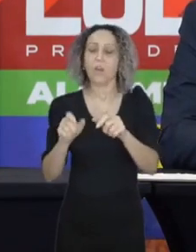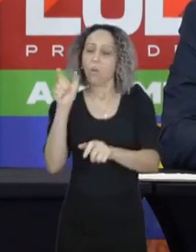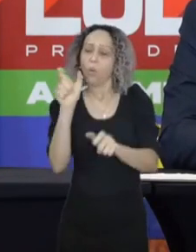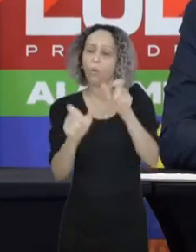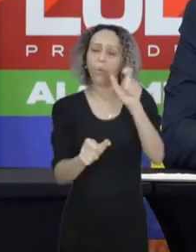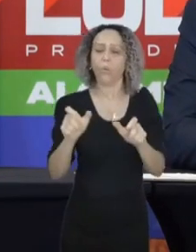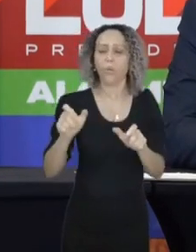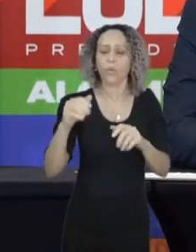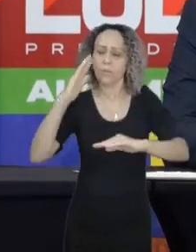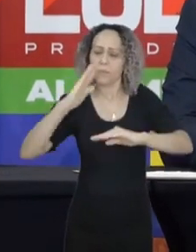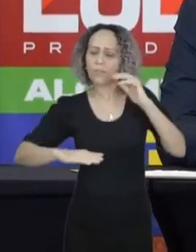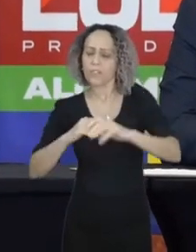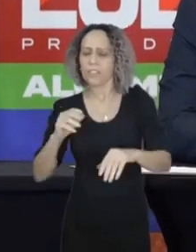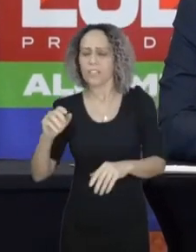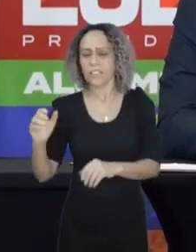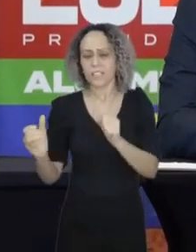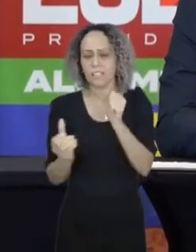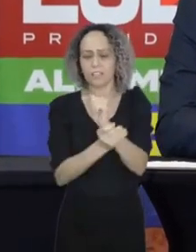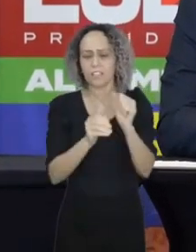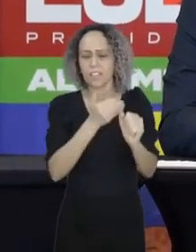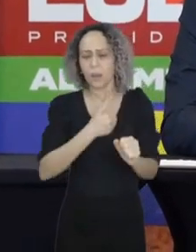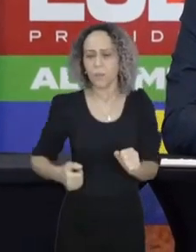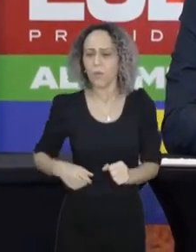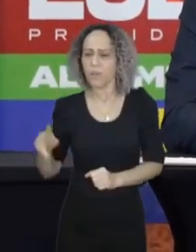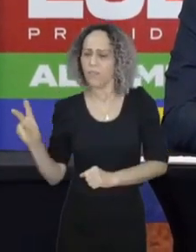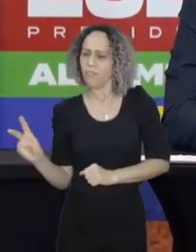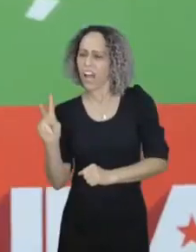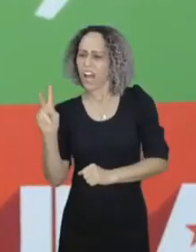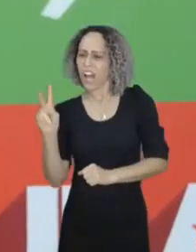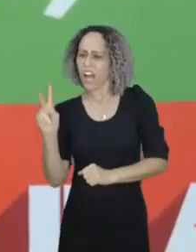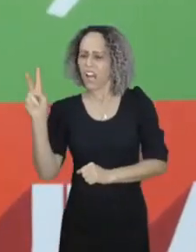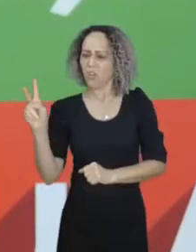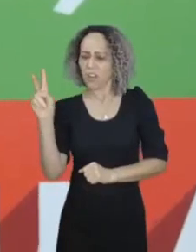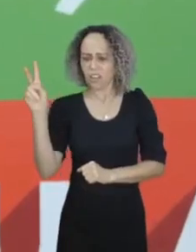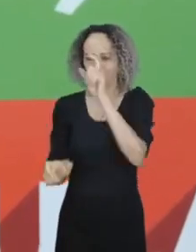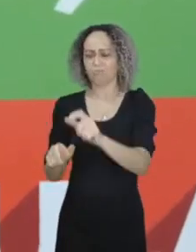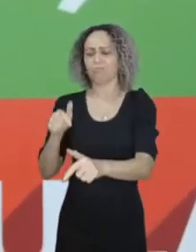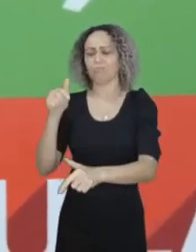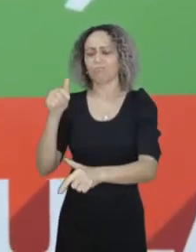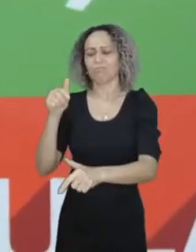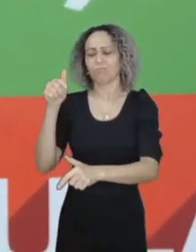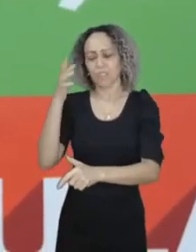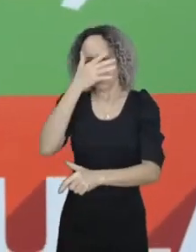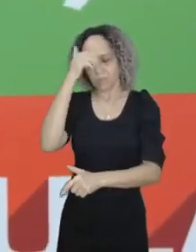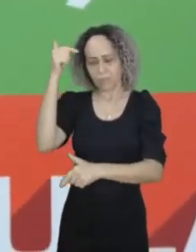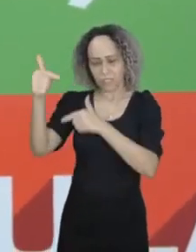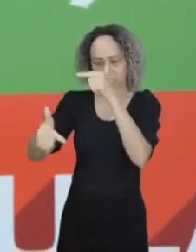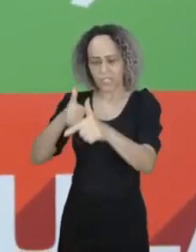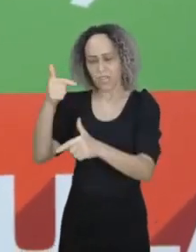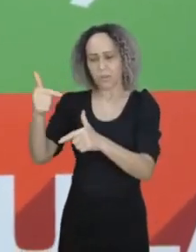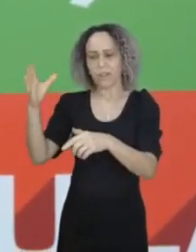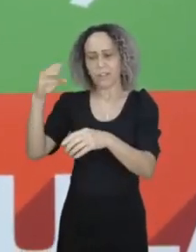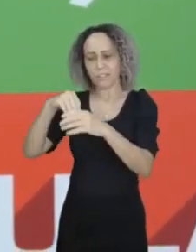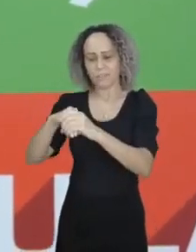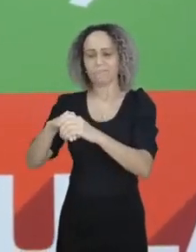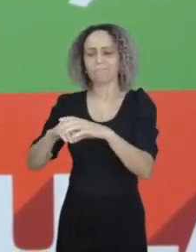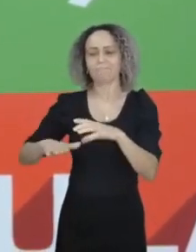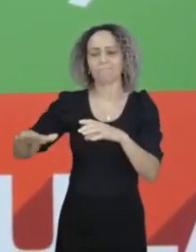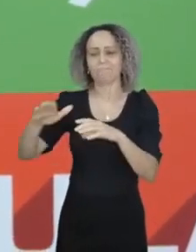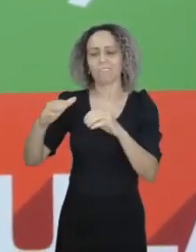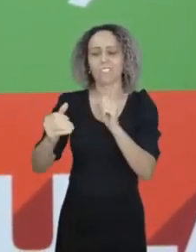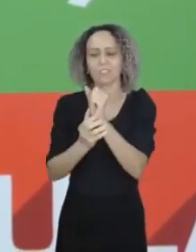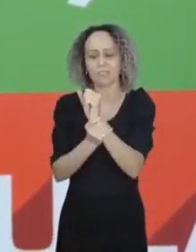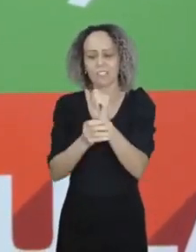é um debate que eu quero que vocês entendam que na vantagem juntar todo mundo em se tratando de